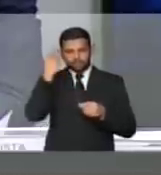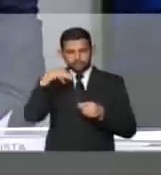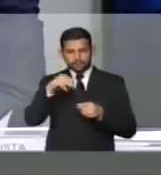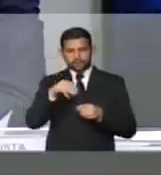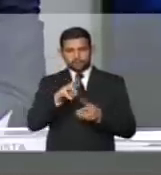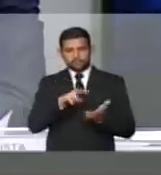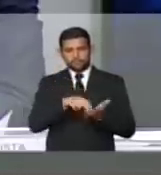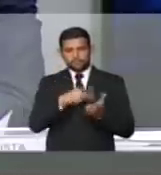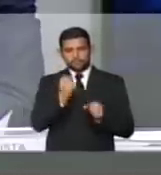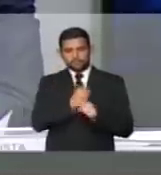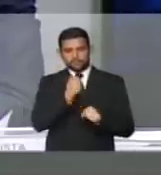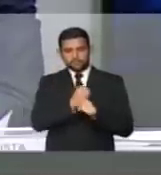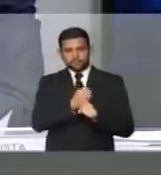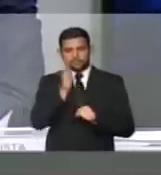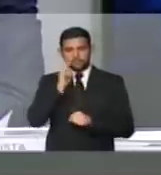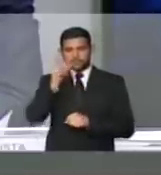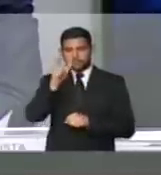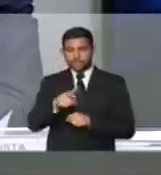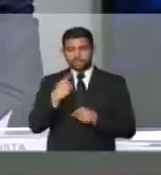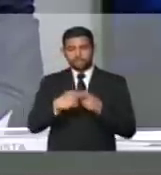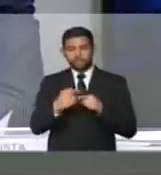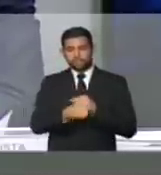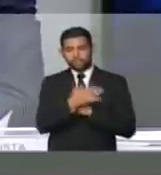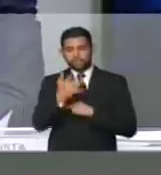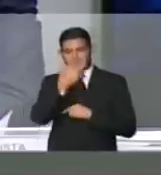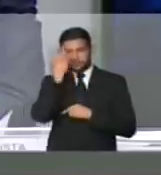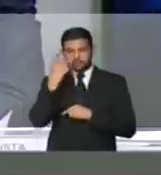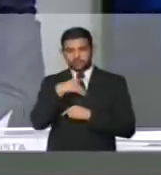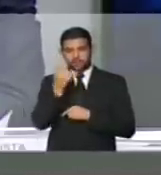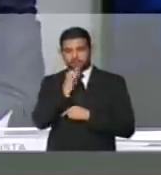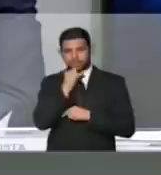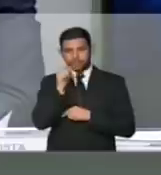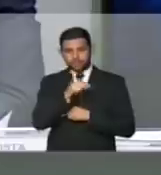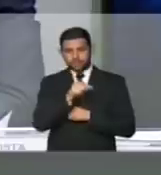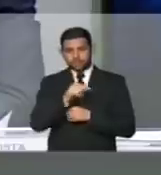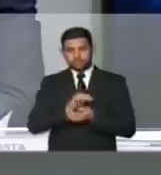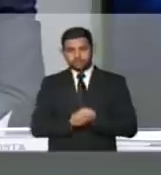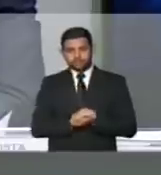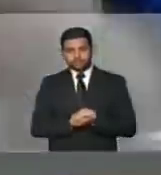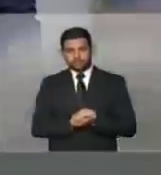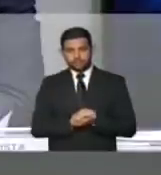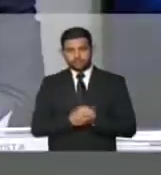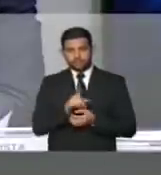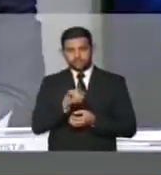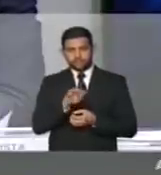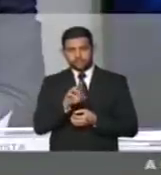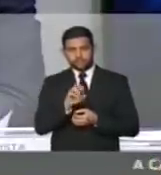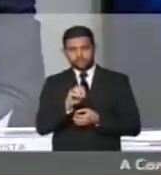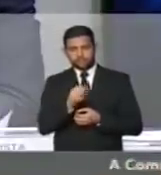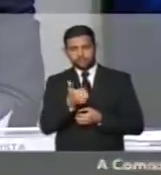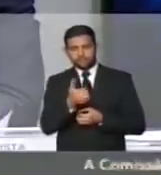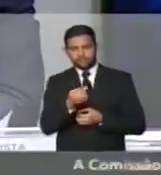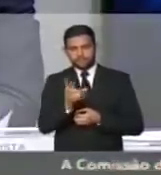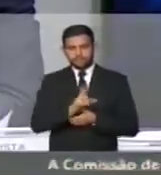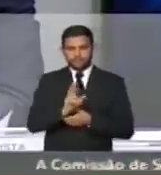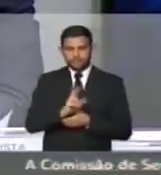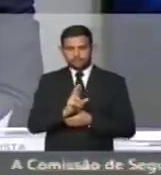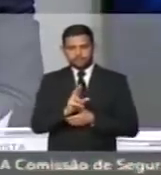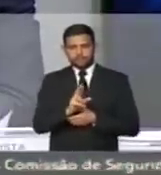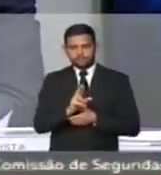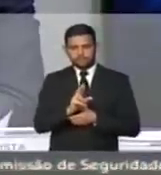pé. Vossa Excelência sabe por quanto a gente gera energia lá, por megawatt hora? R$ 60.